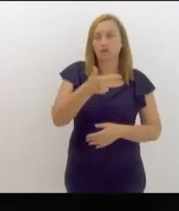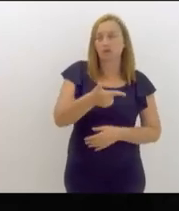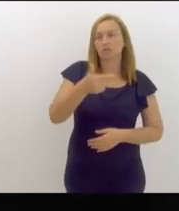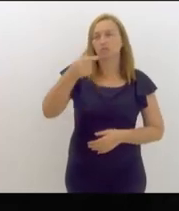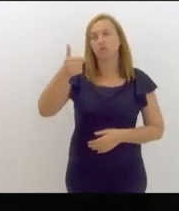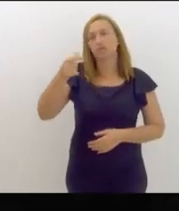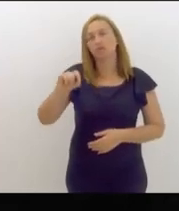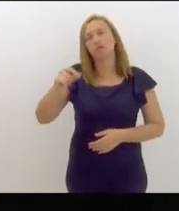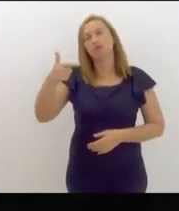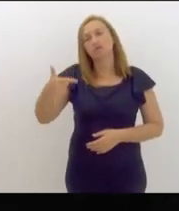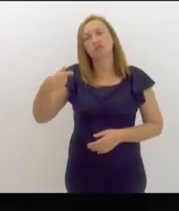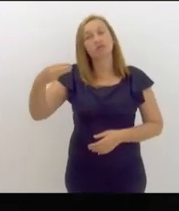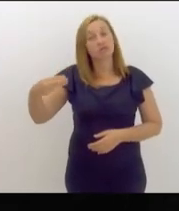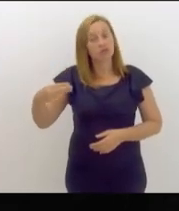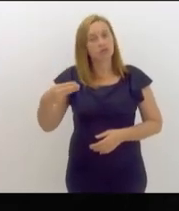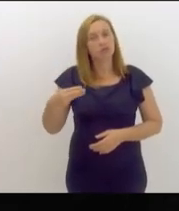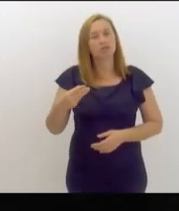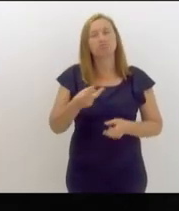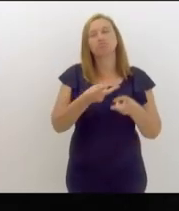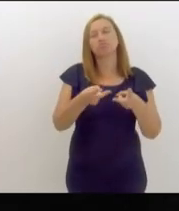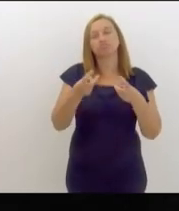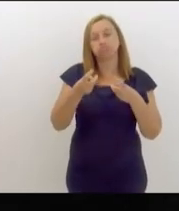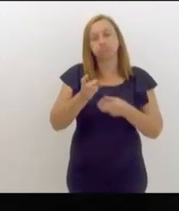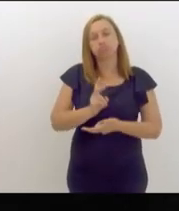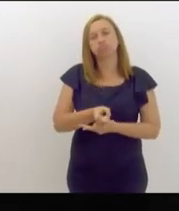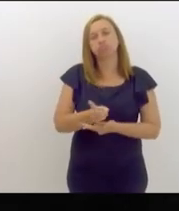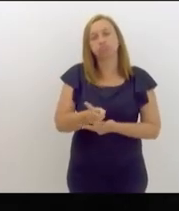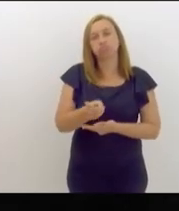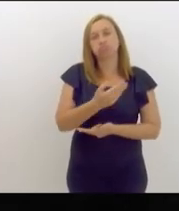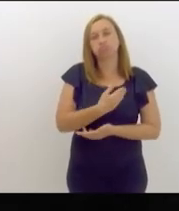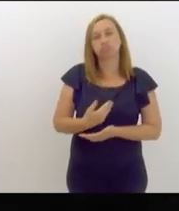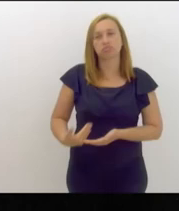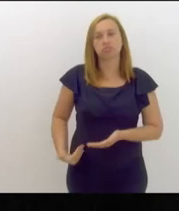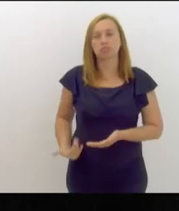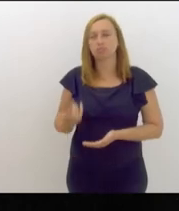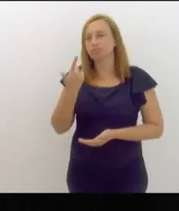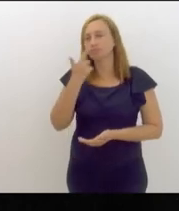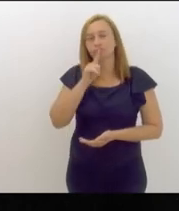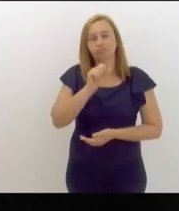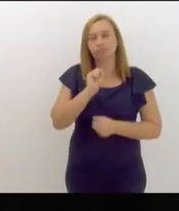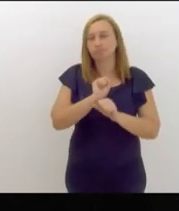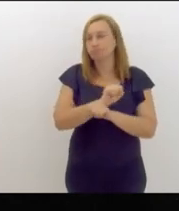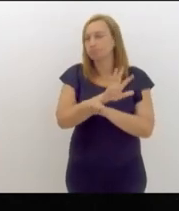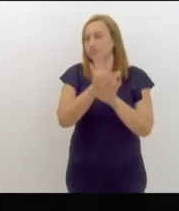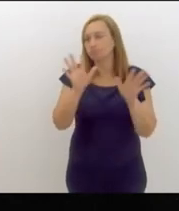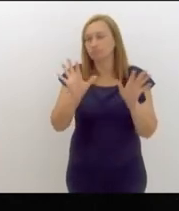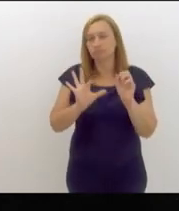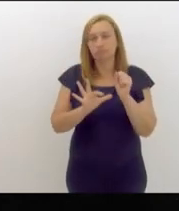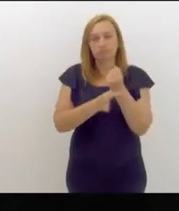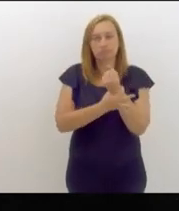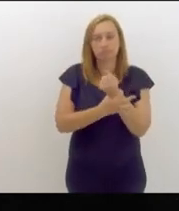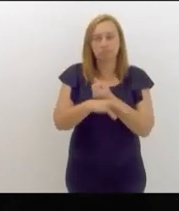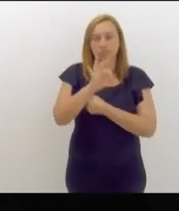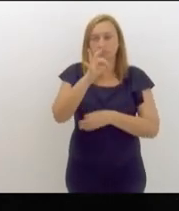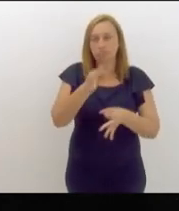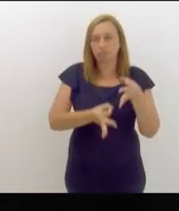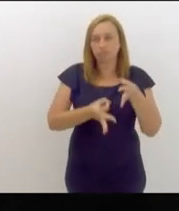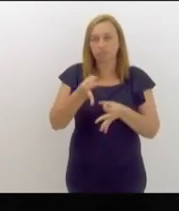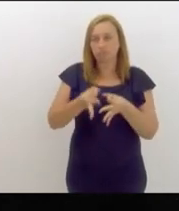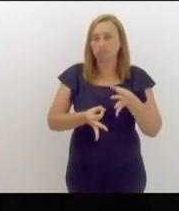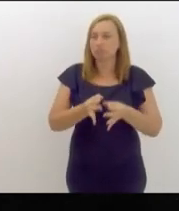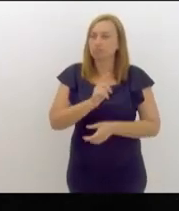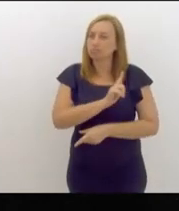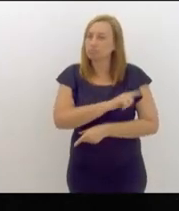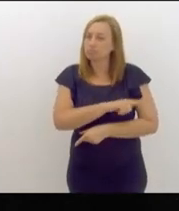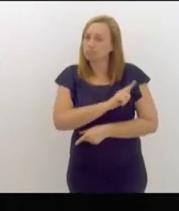2023 e a gente ainda percebe que o governo não consegue dar transparência segurança jurídica a gestão